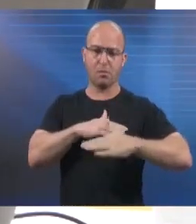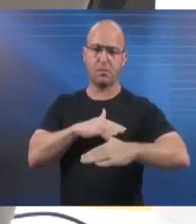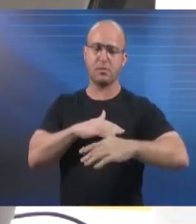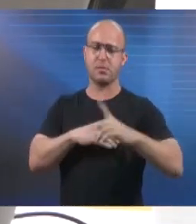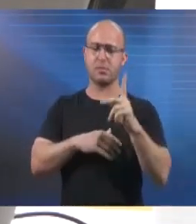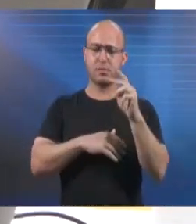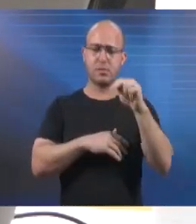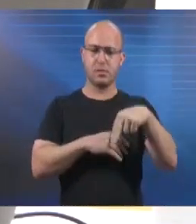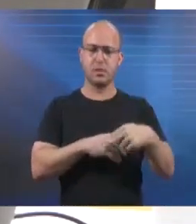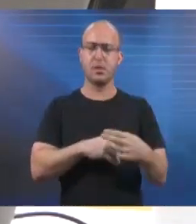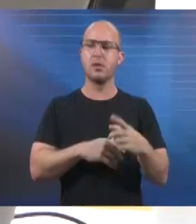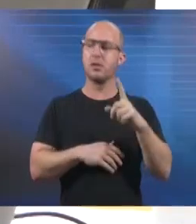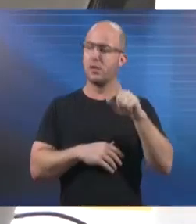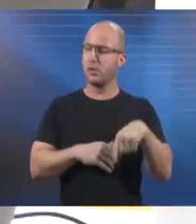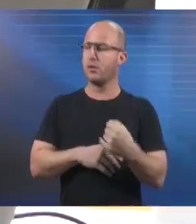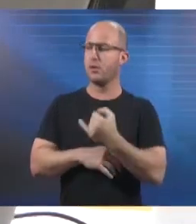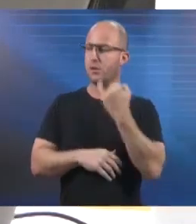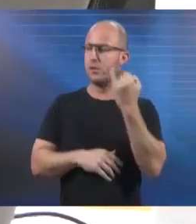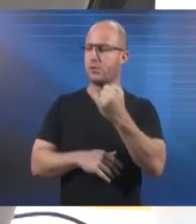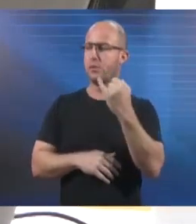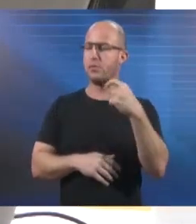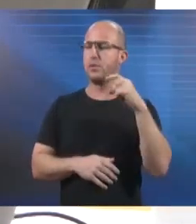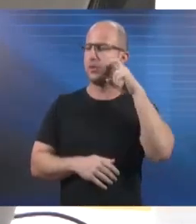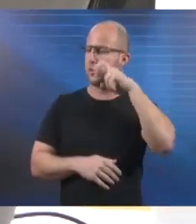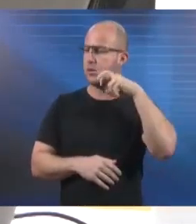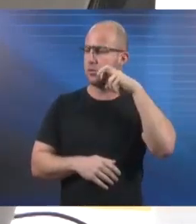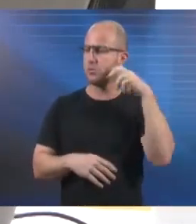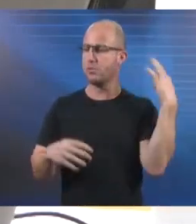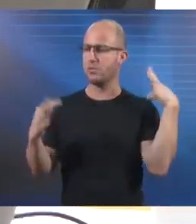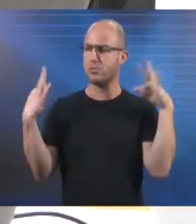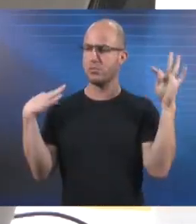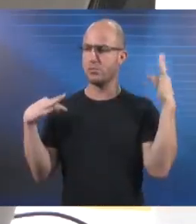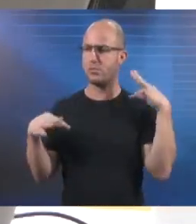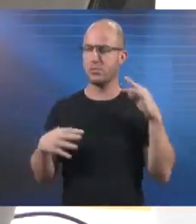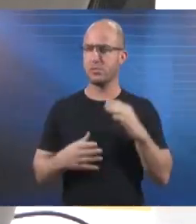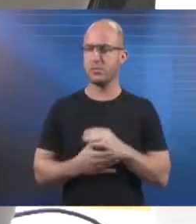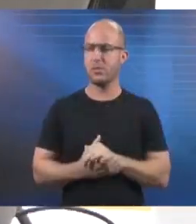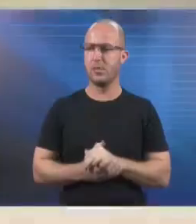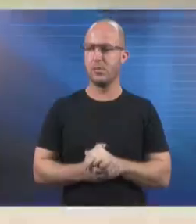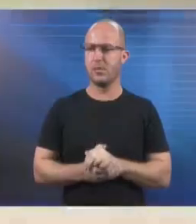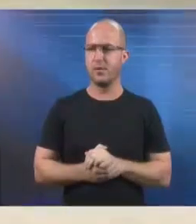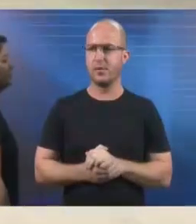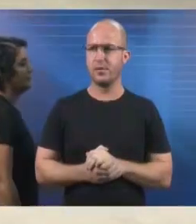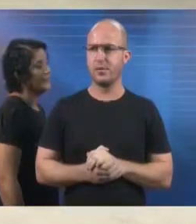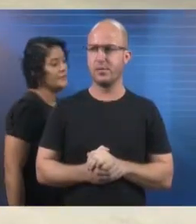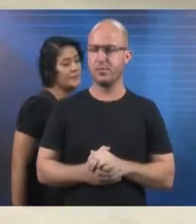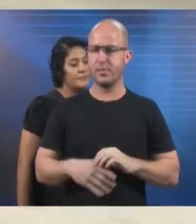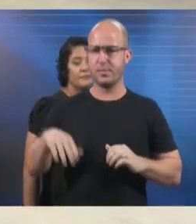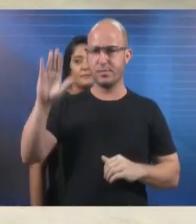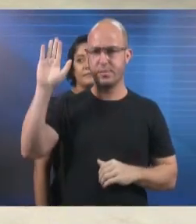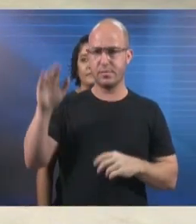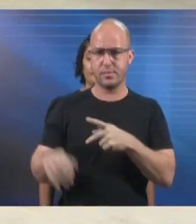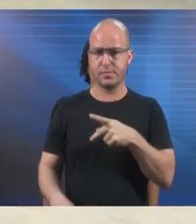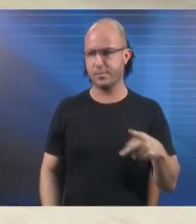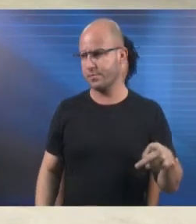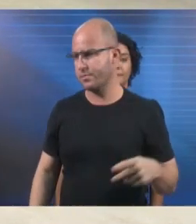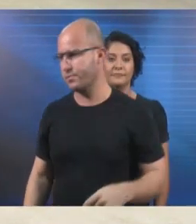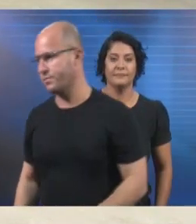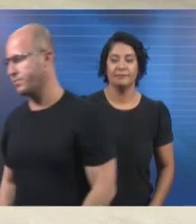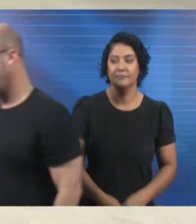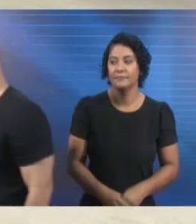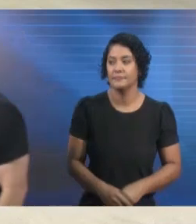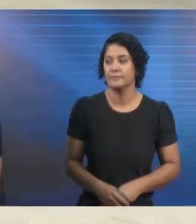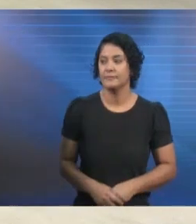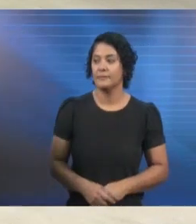que digo é uma obra muito importante para Natal e pro turismo pela ordem Senor Presidente senhor